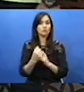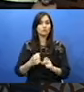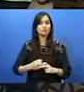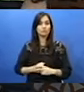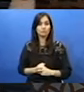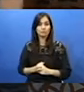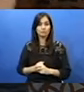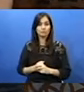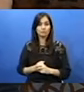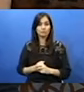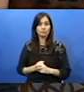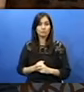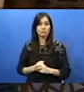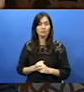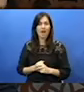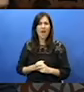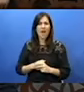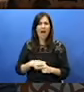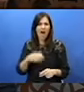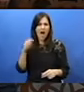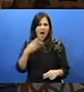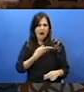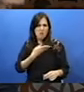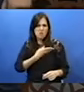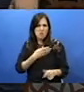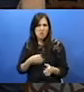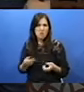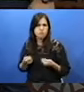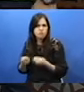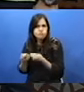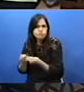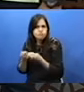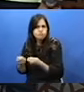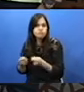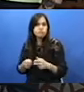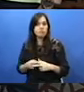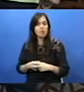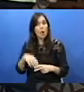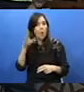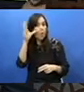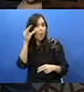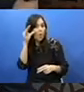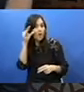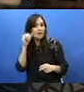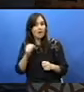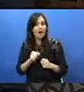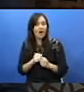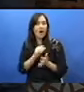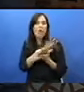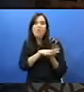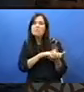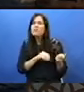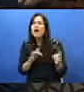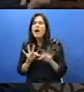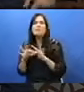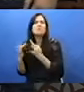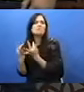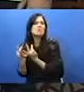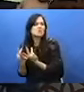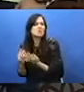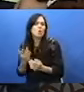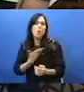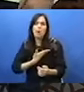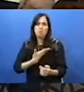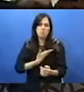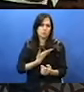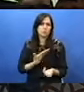exemplo, pressão dos colegas, uma curiosidade, imitação de algum familiar, algum colega, quando a